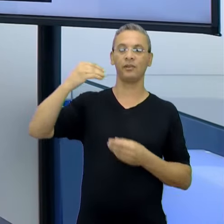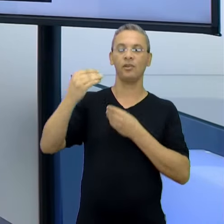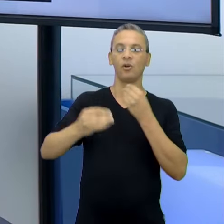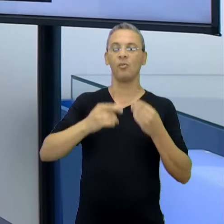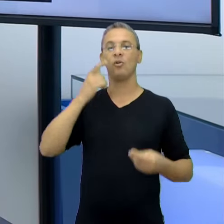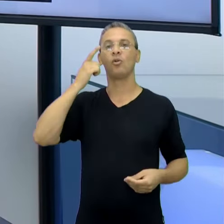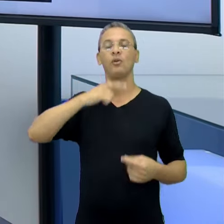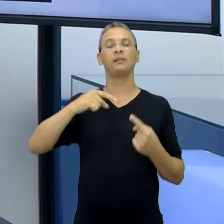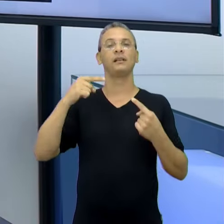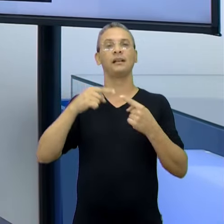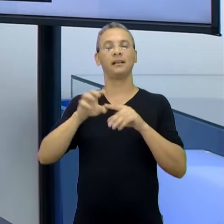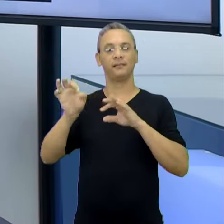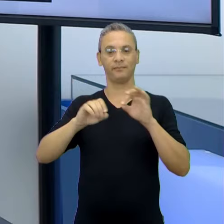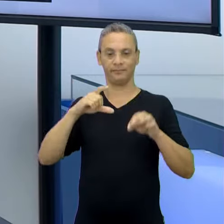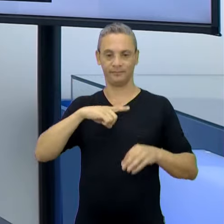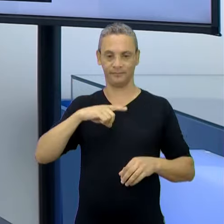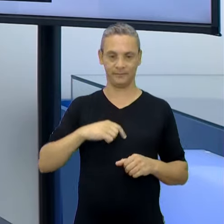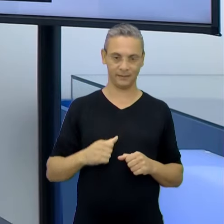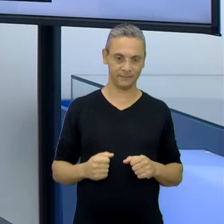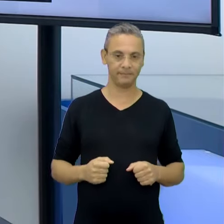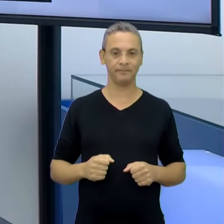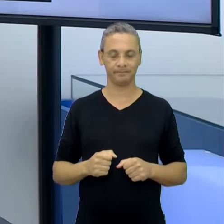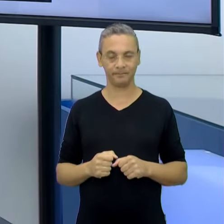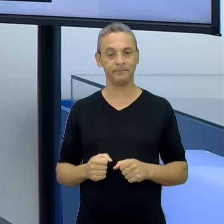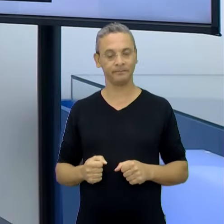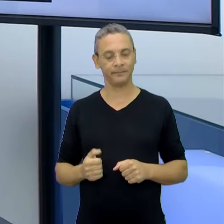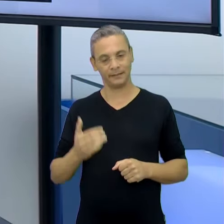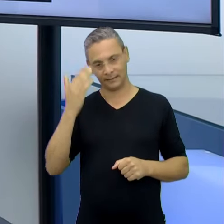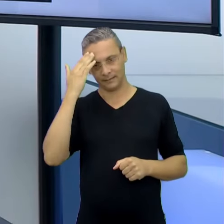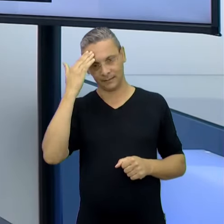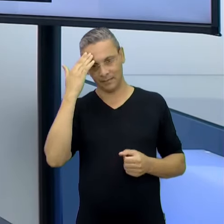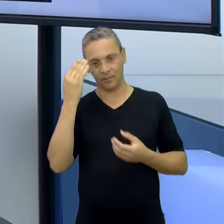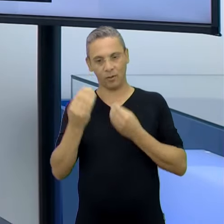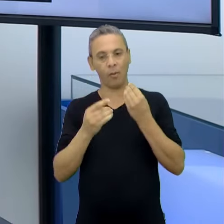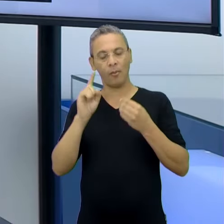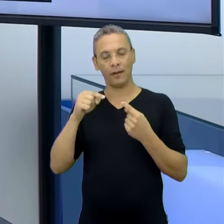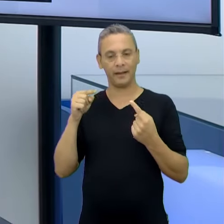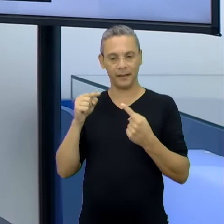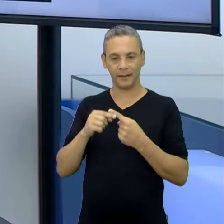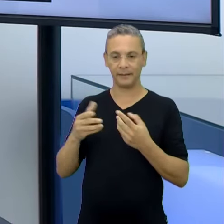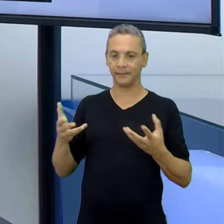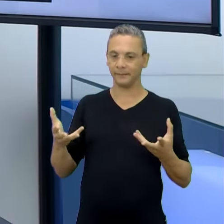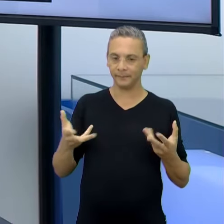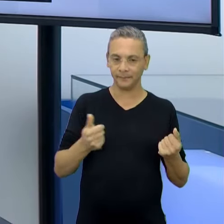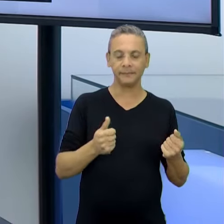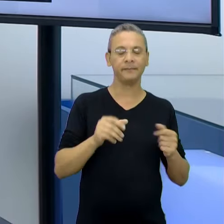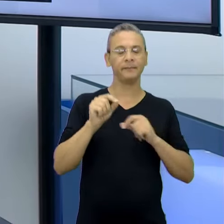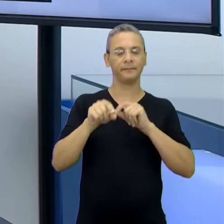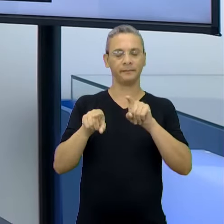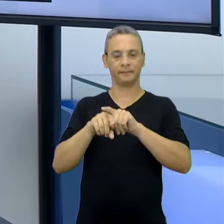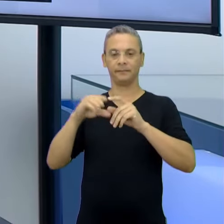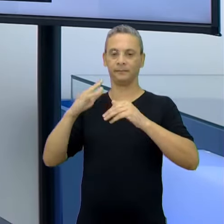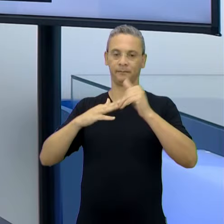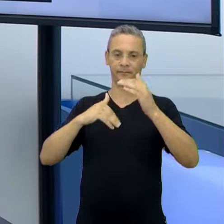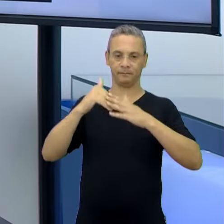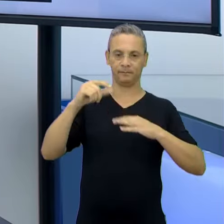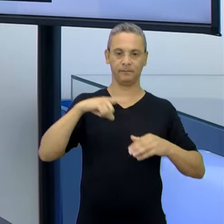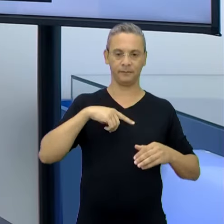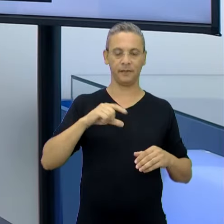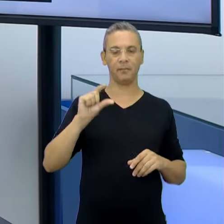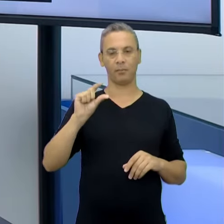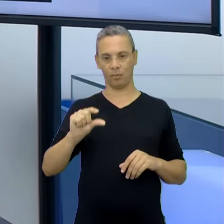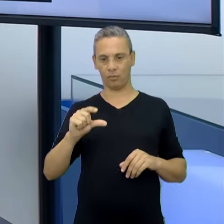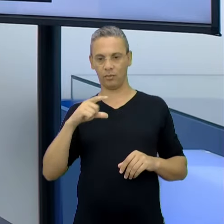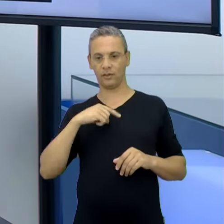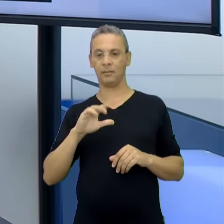lâmpadas incandescentes que a gente vem conversando aqui, que a gente sabe que tem uma eficiência muito